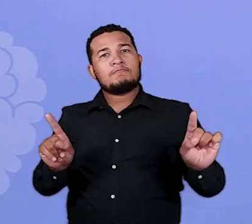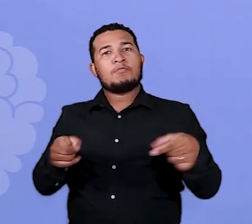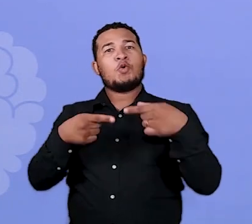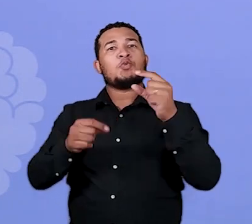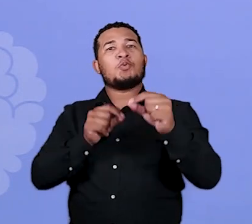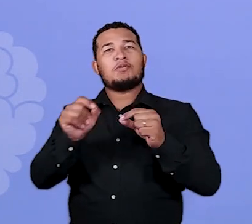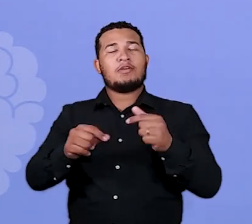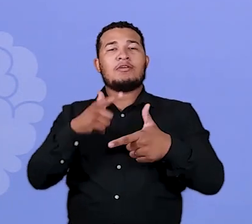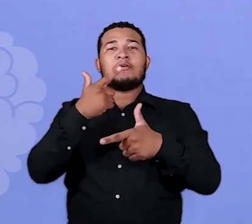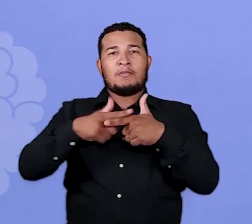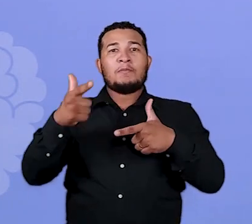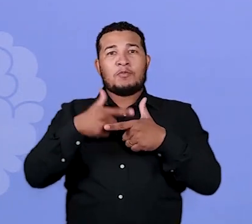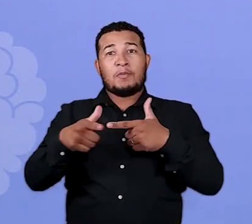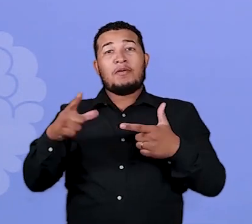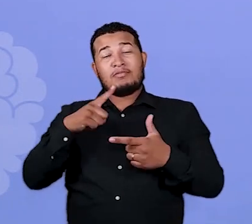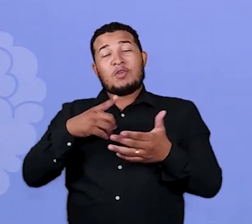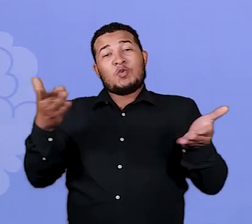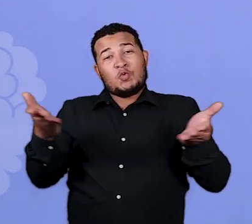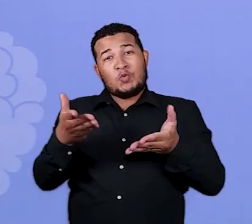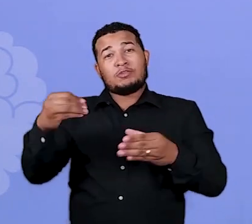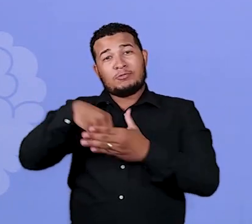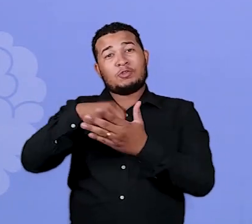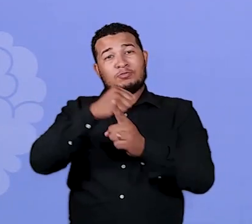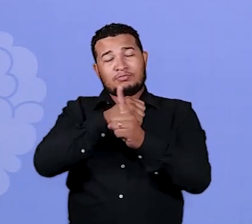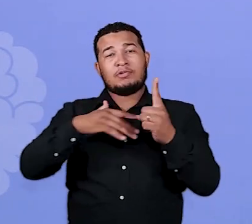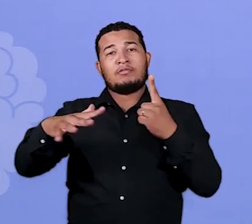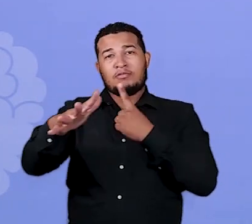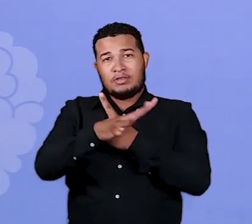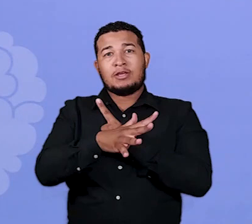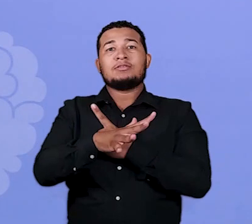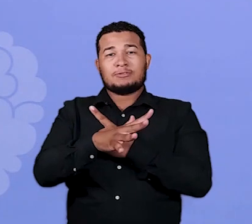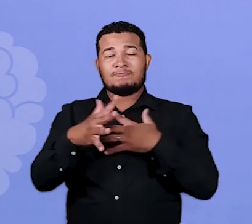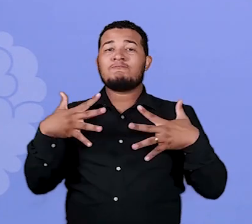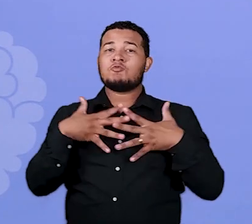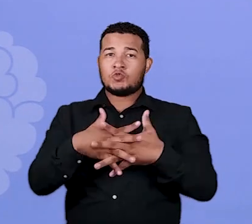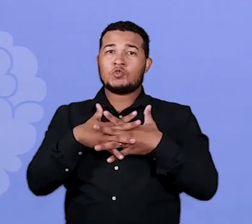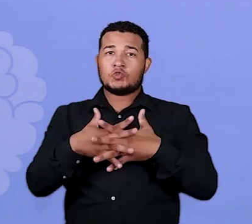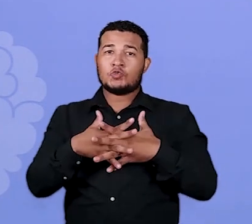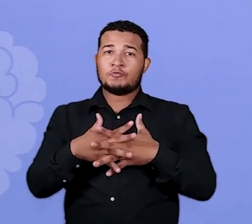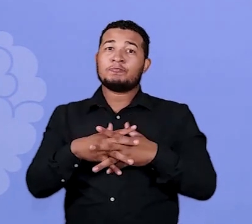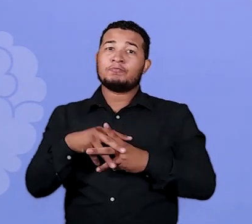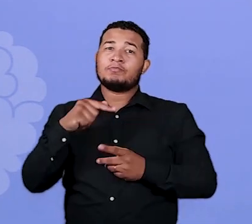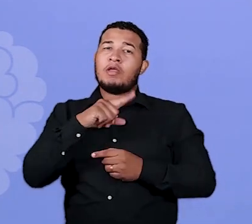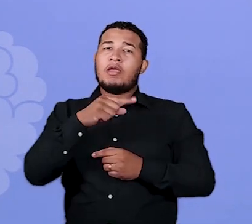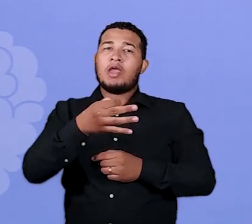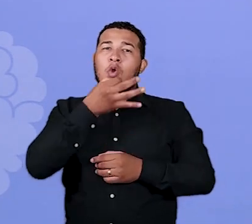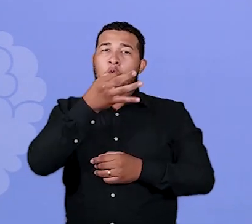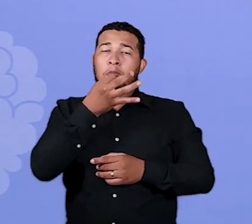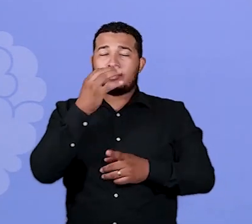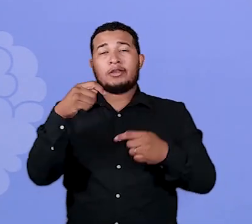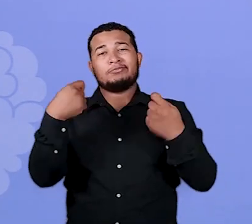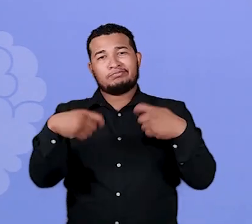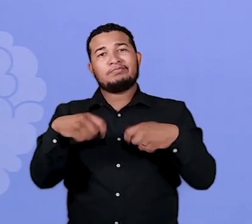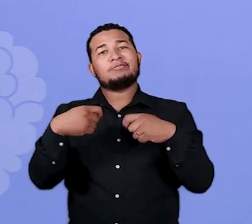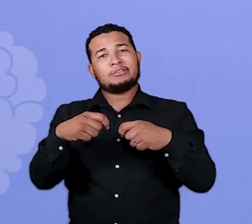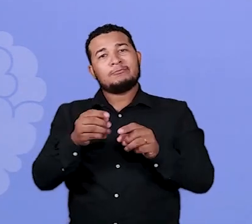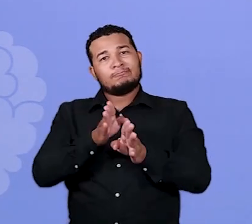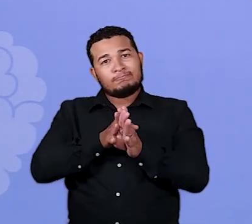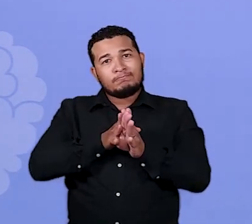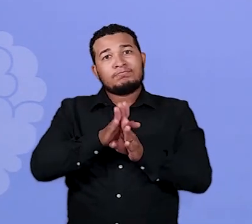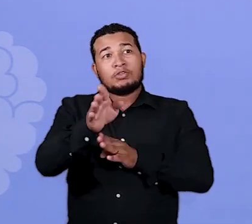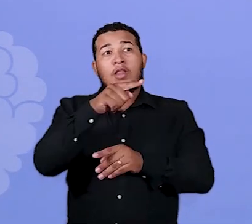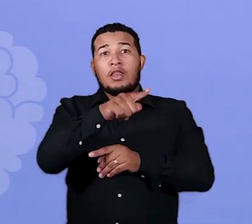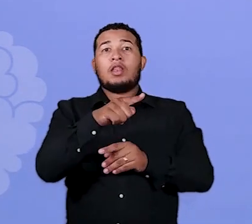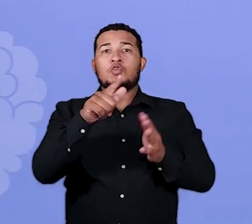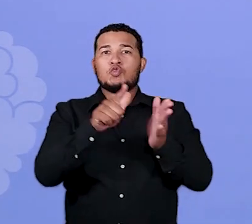que eu estava elaborando, e isso foi muito importante. E isso daí é um resumo do que eu acredito no xadrez, e eu espero ter contribuído com